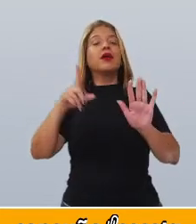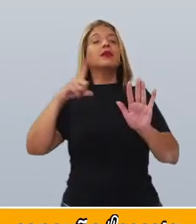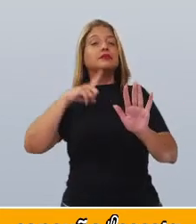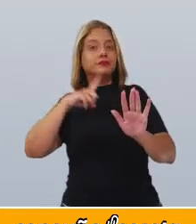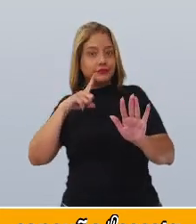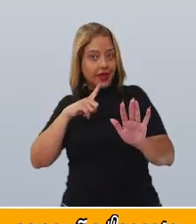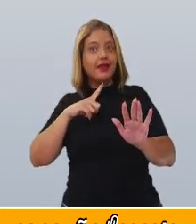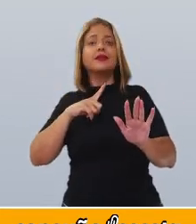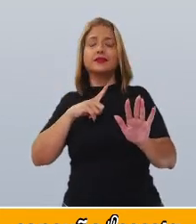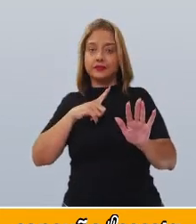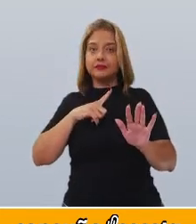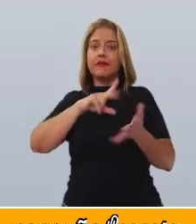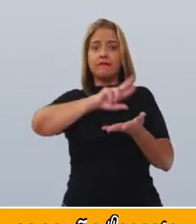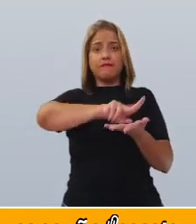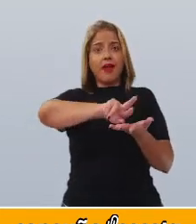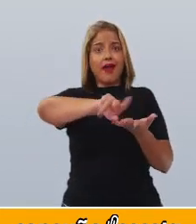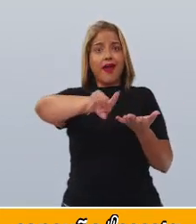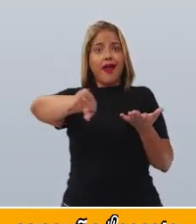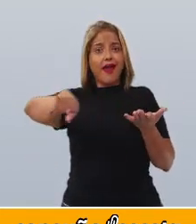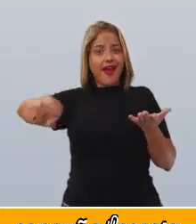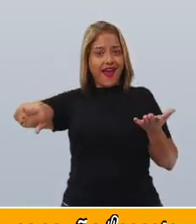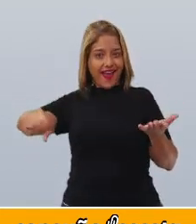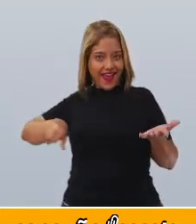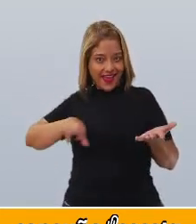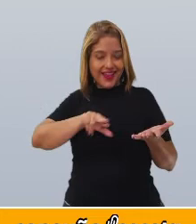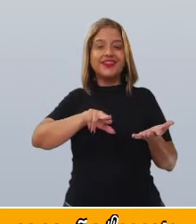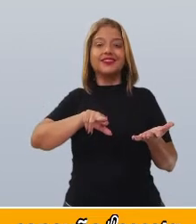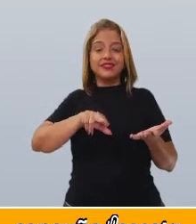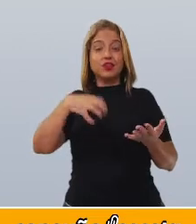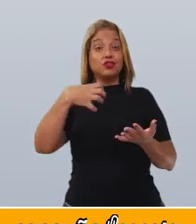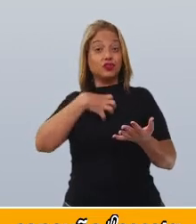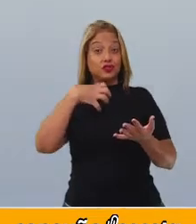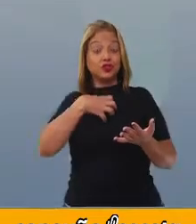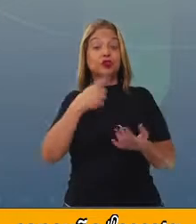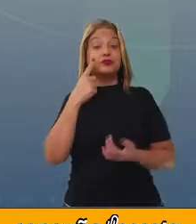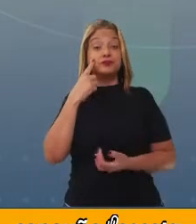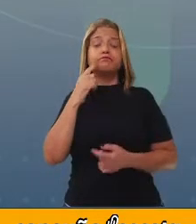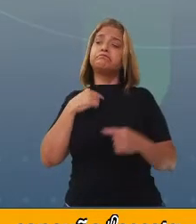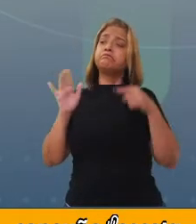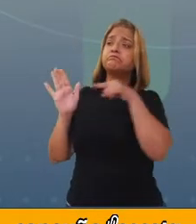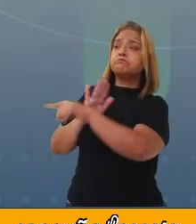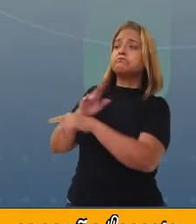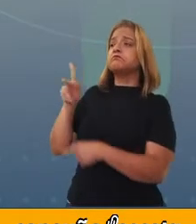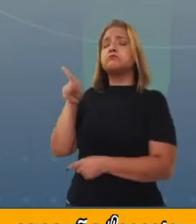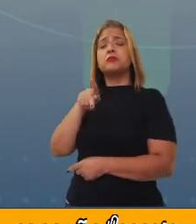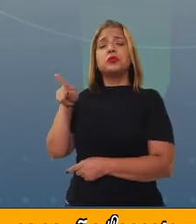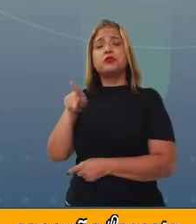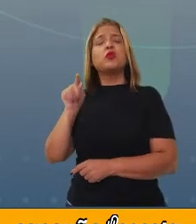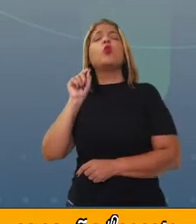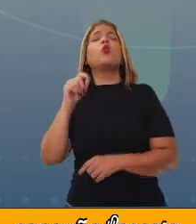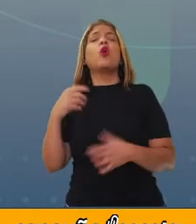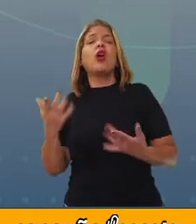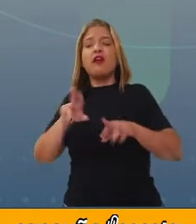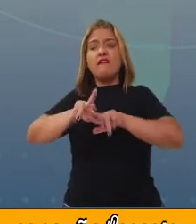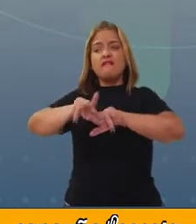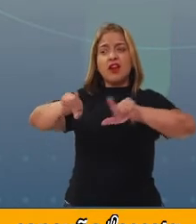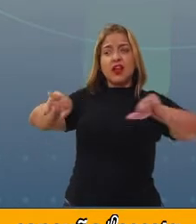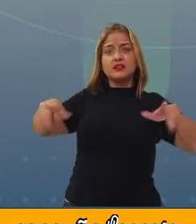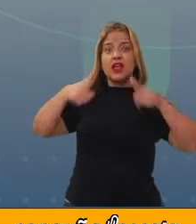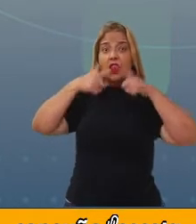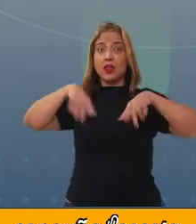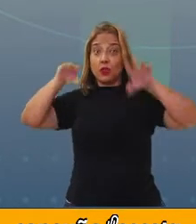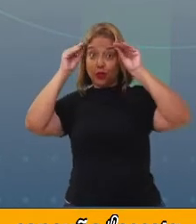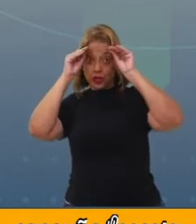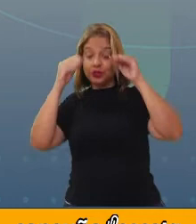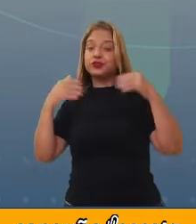de variação. Professor, o que são então as variações linguísticas? Então,